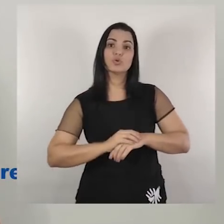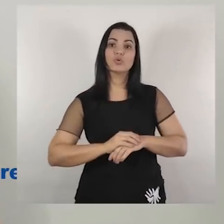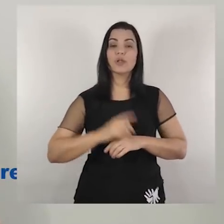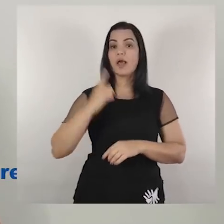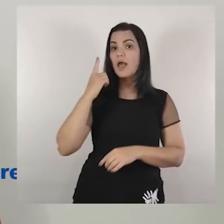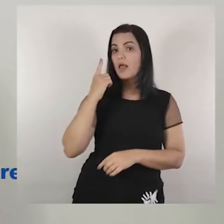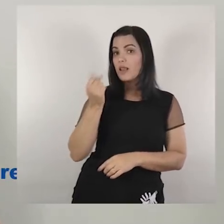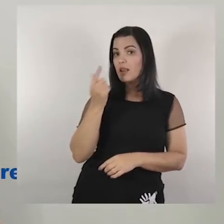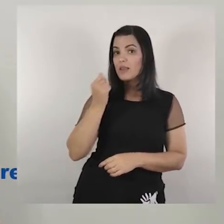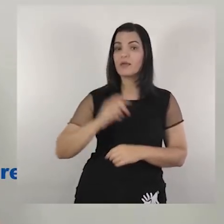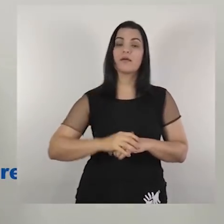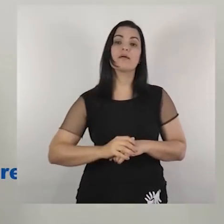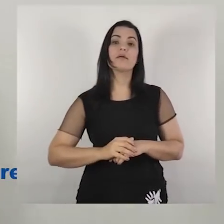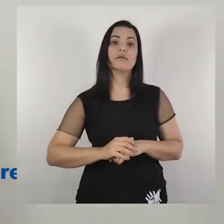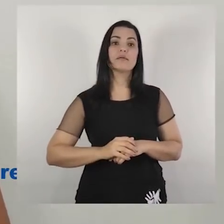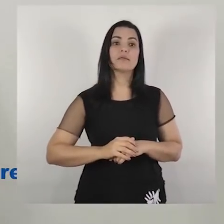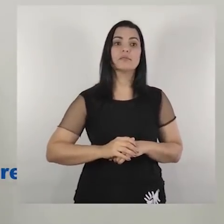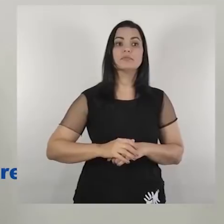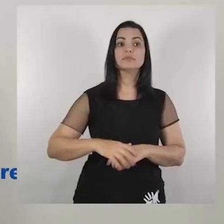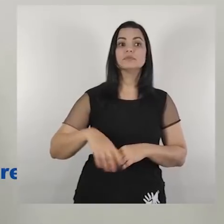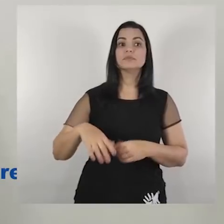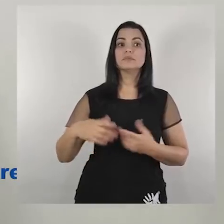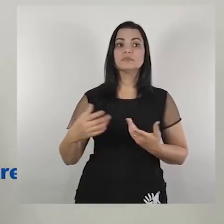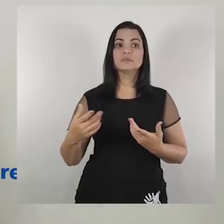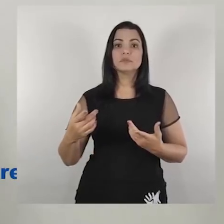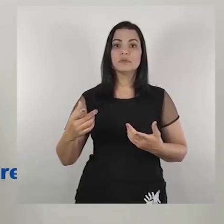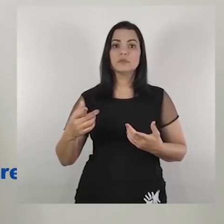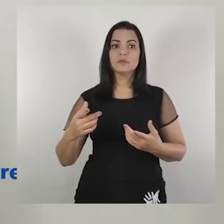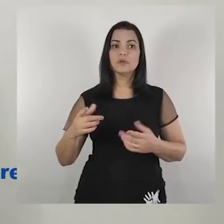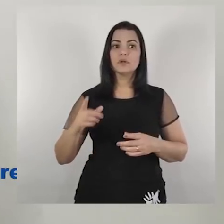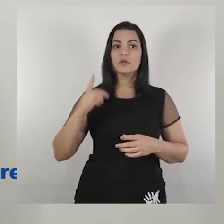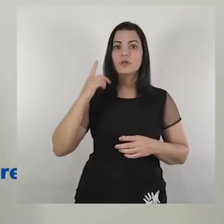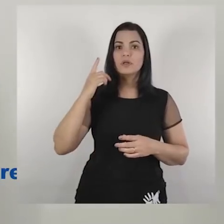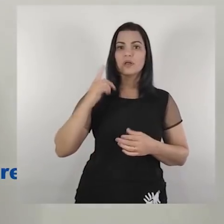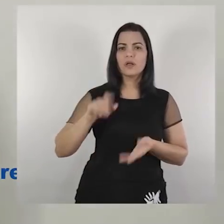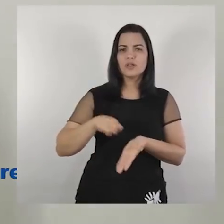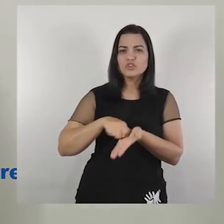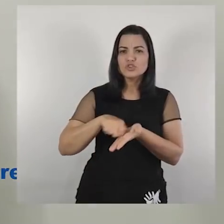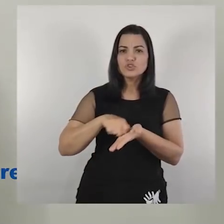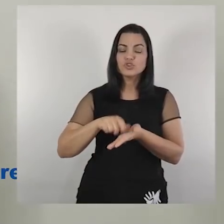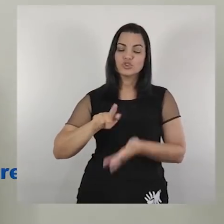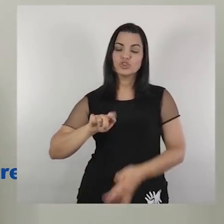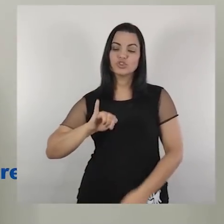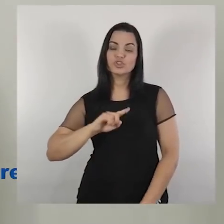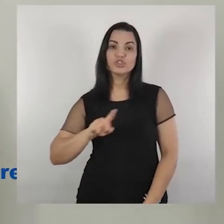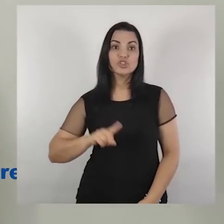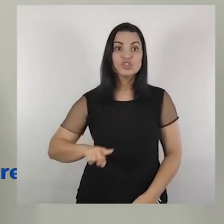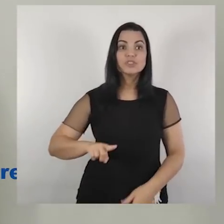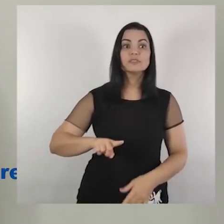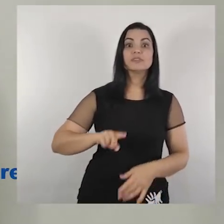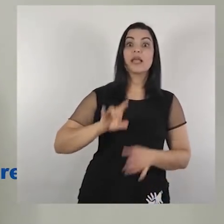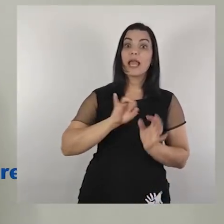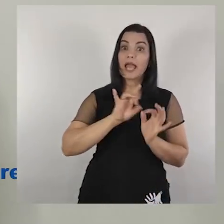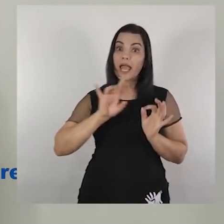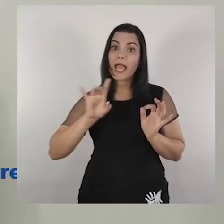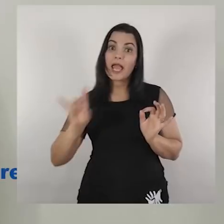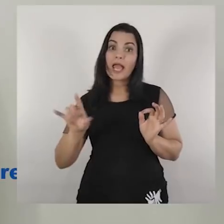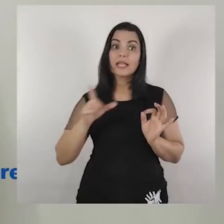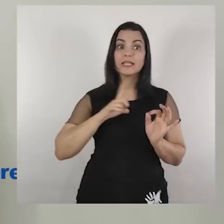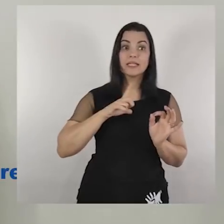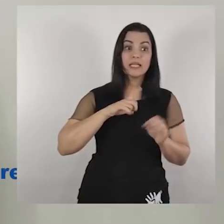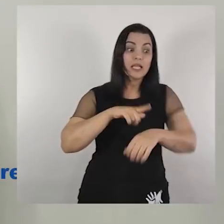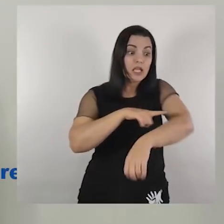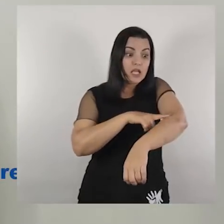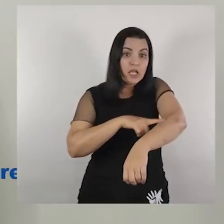até mesmo giz de cera com vários tons de pele. Mas, como a Teca mesmo disse, cada pessoa